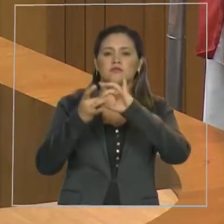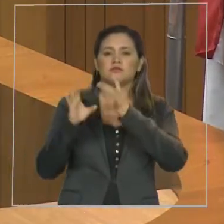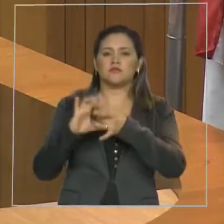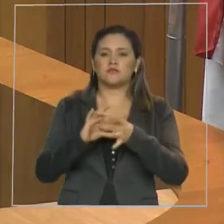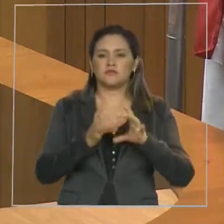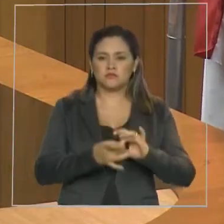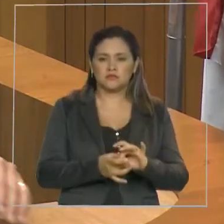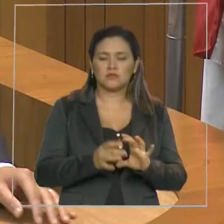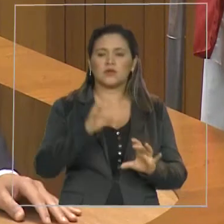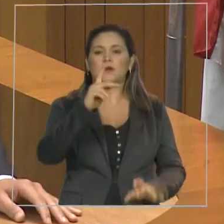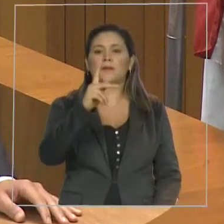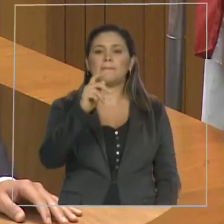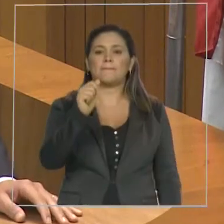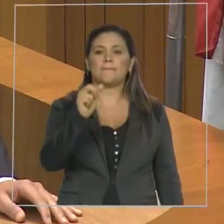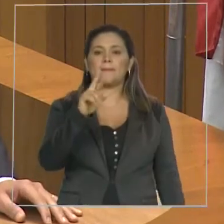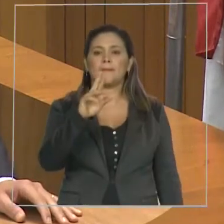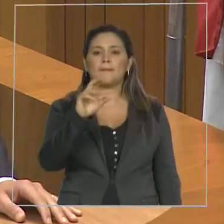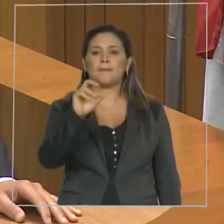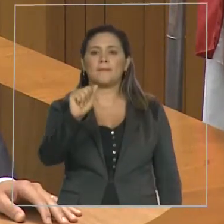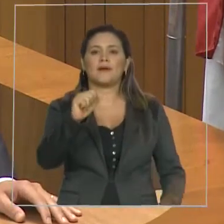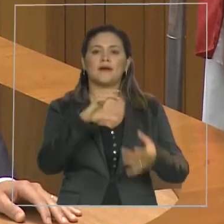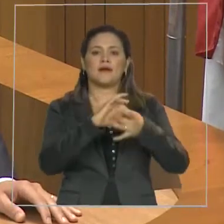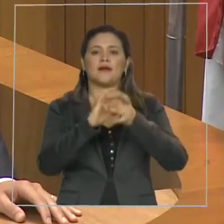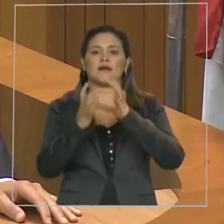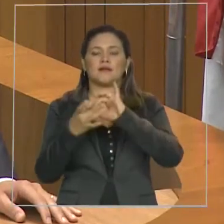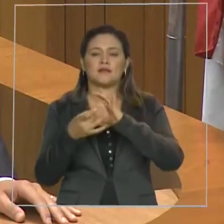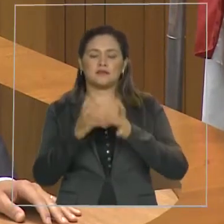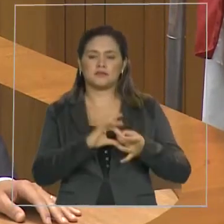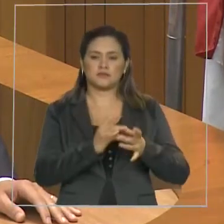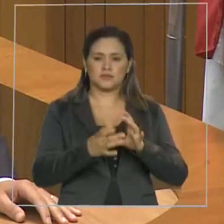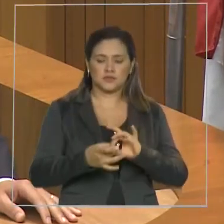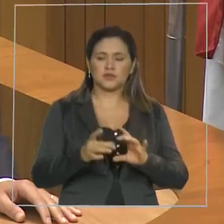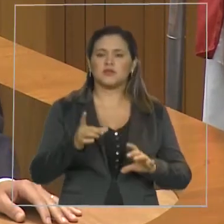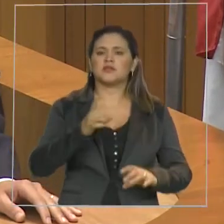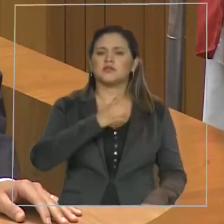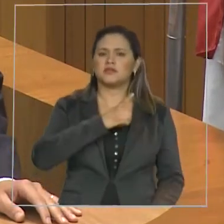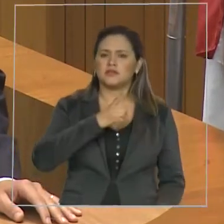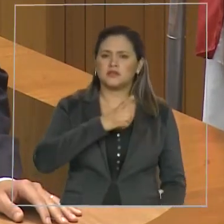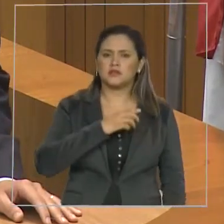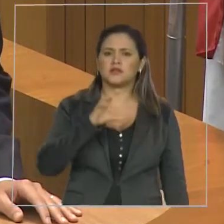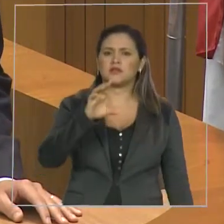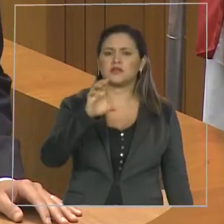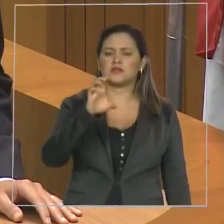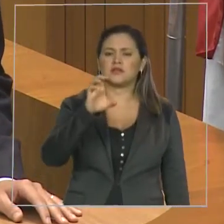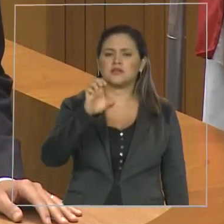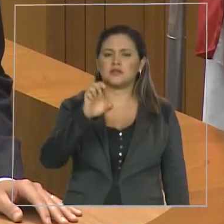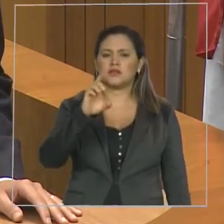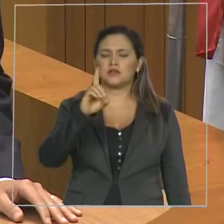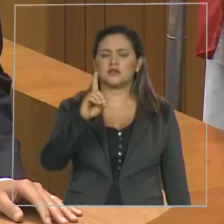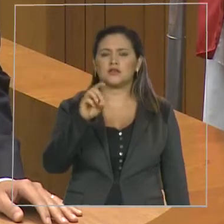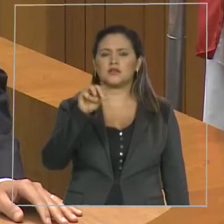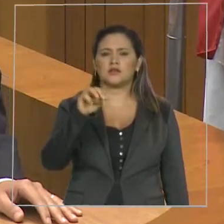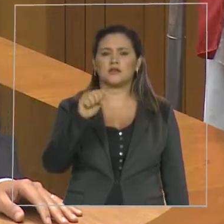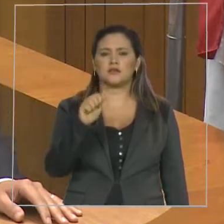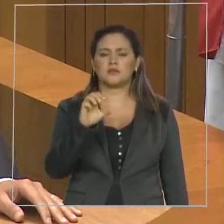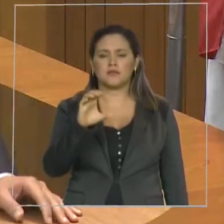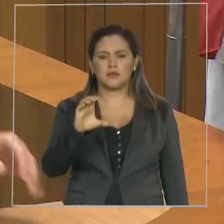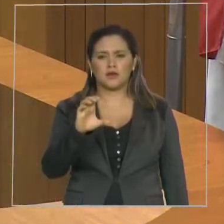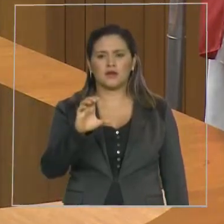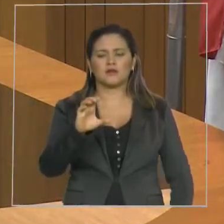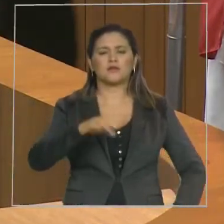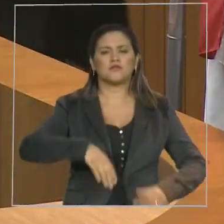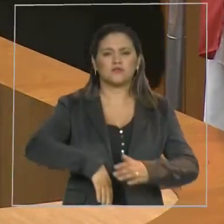Escola de Cegos, temos o CEDEMAC, que tem um time de futebol, temos também o vôlei, dos cadeirantes, temos